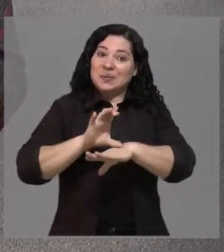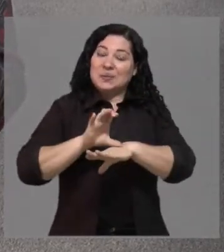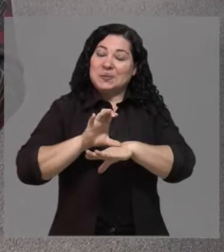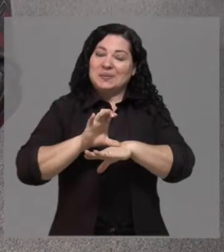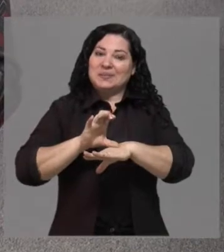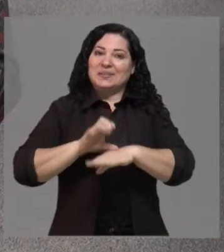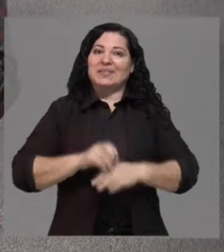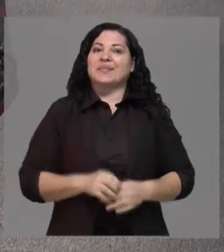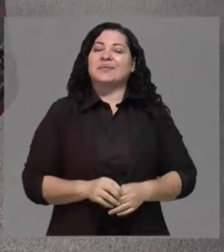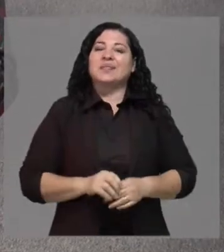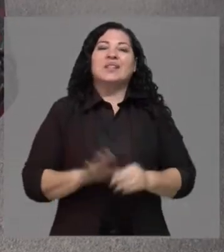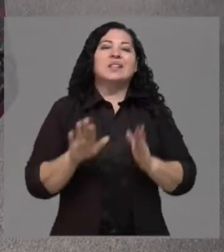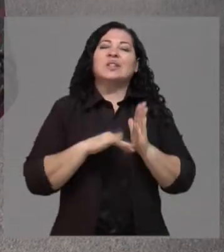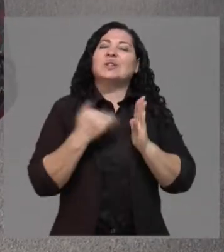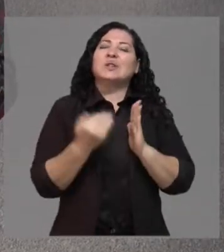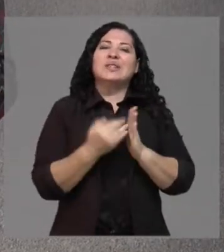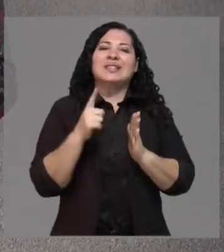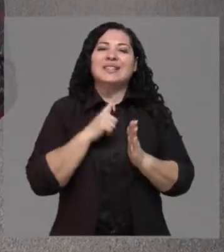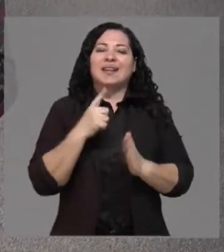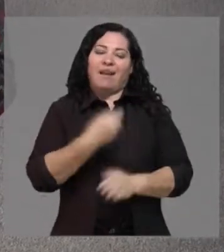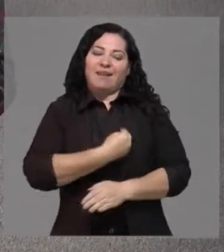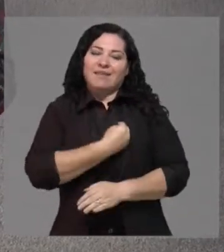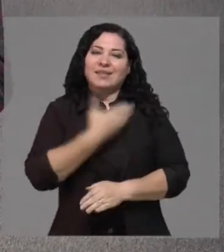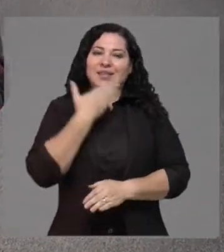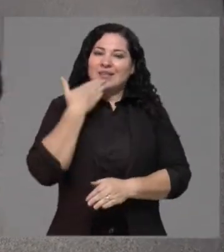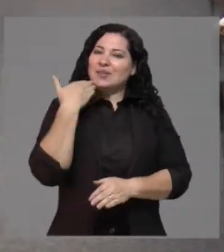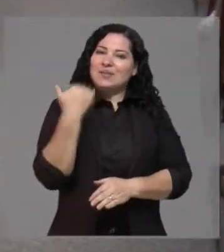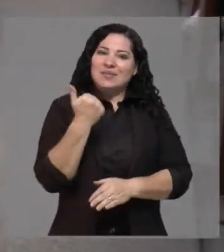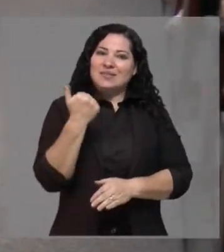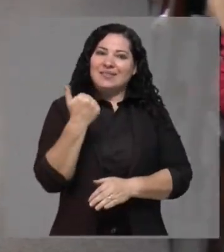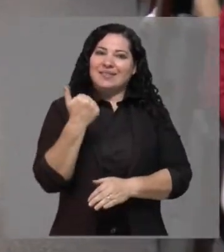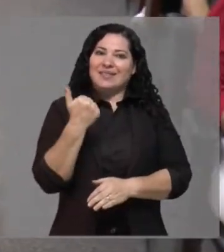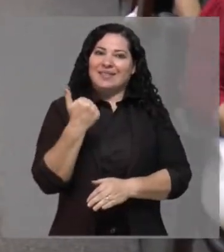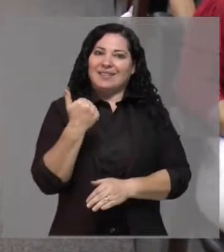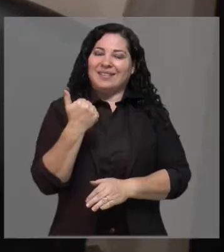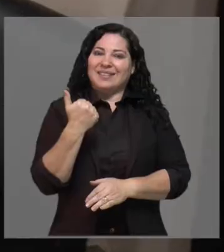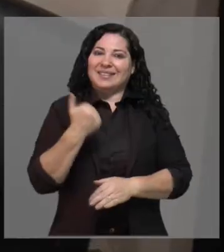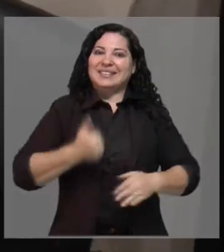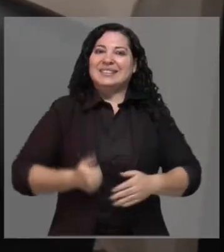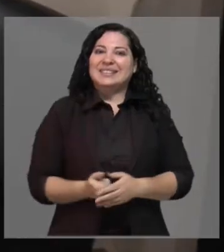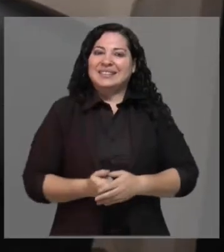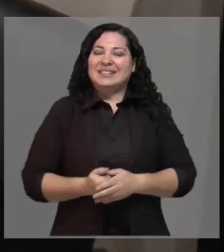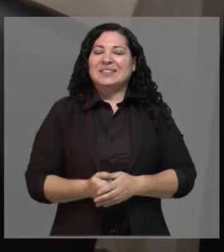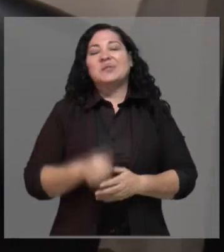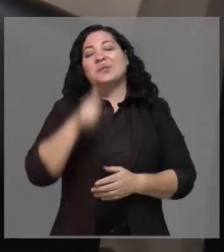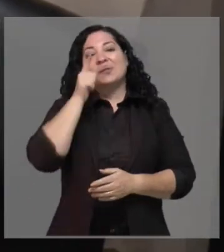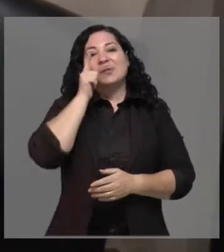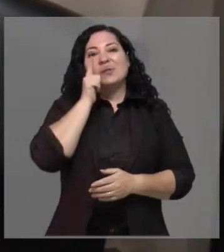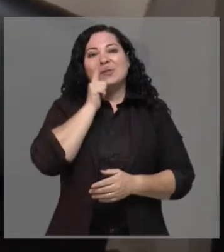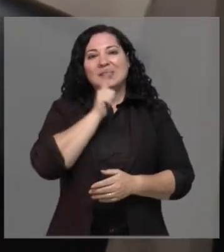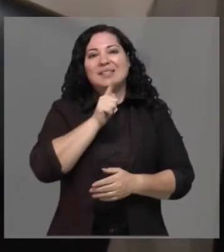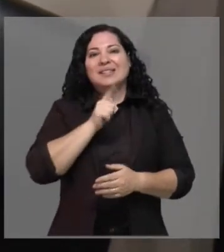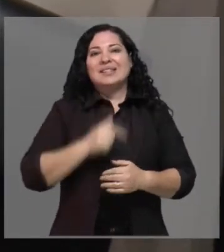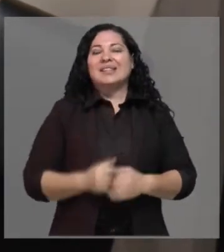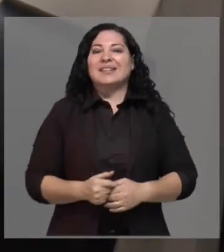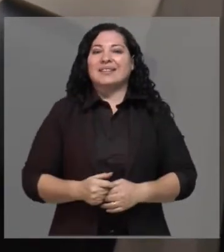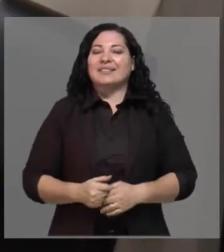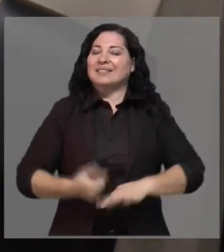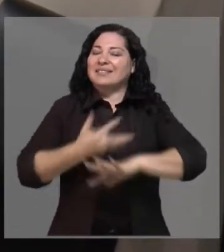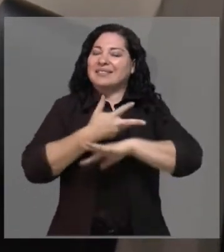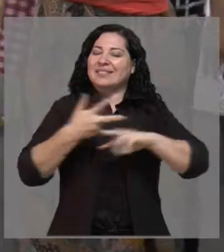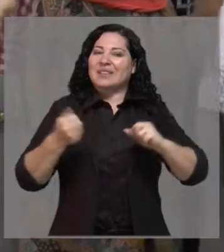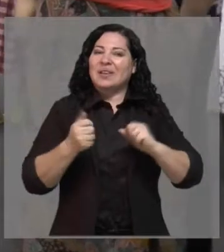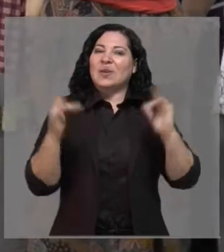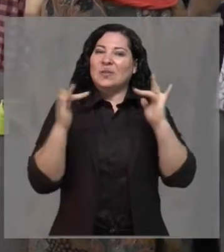que todos tenham uma vida melhor, cada vez mais. Que sejam acessíveis, né? O